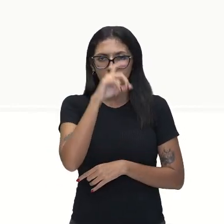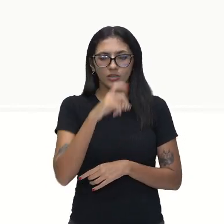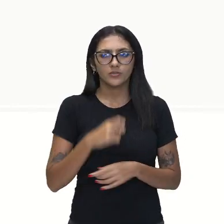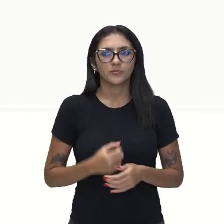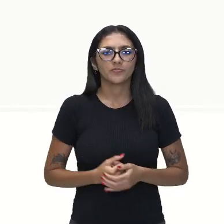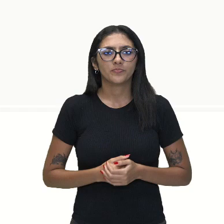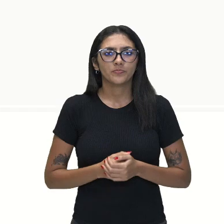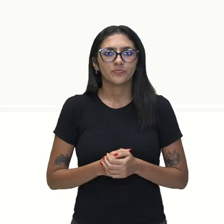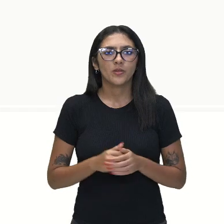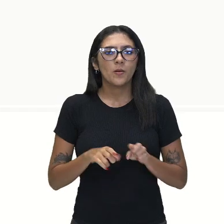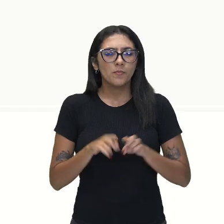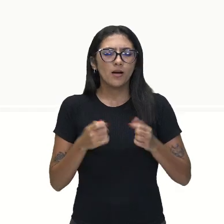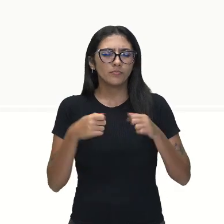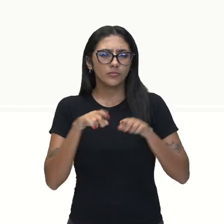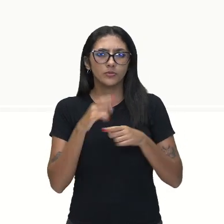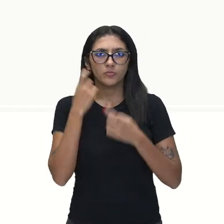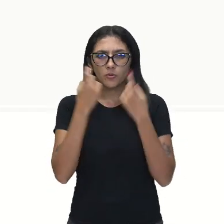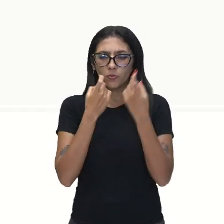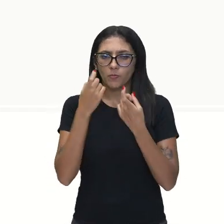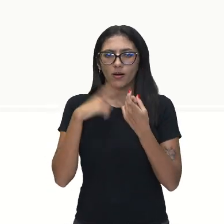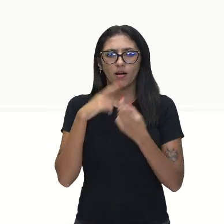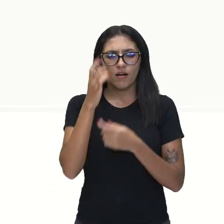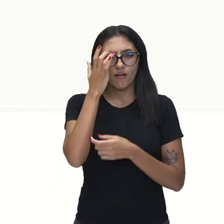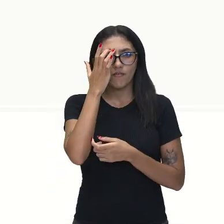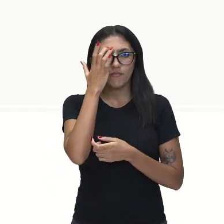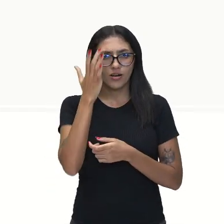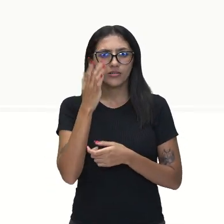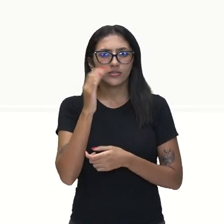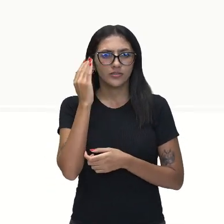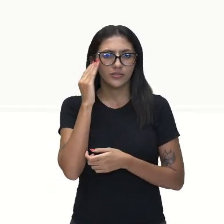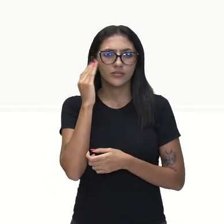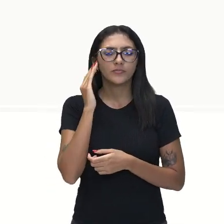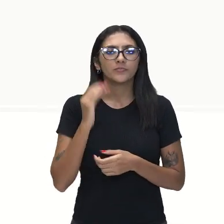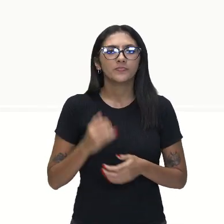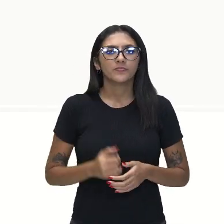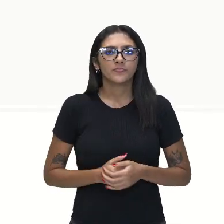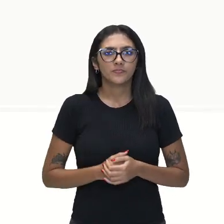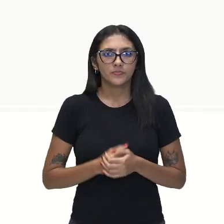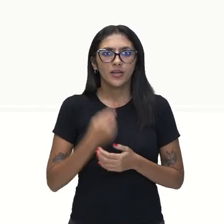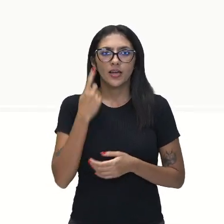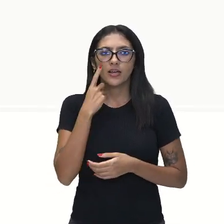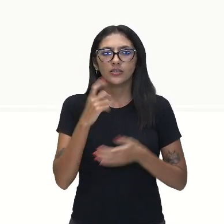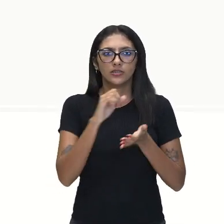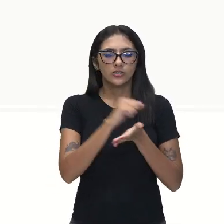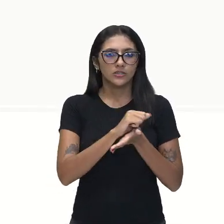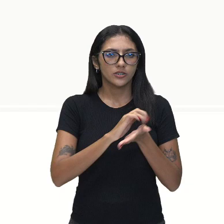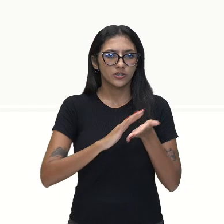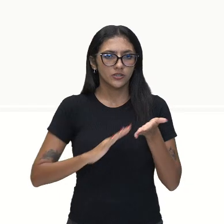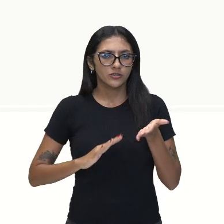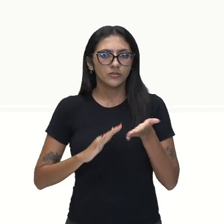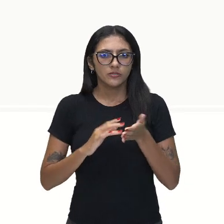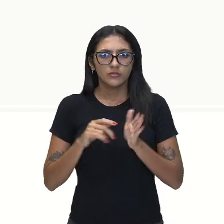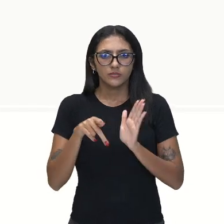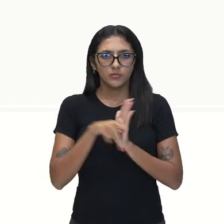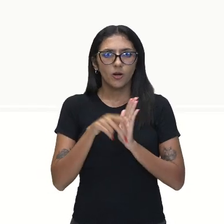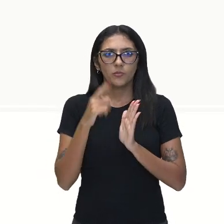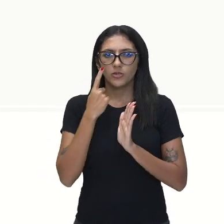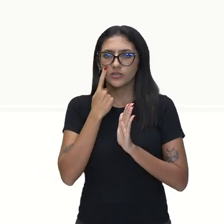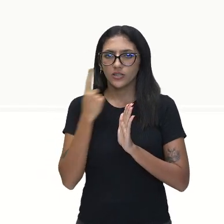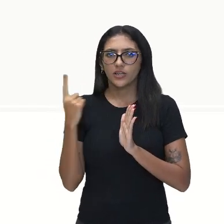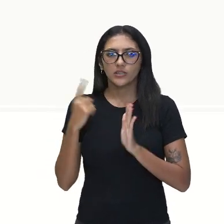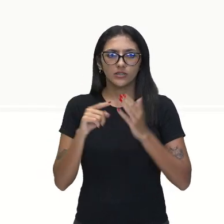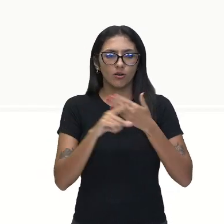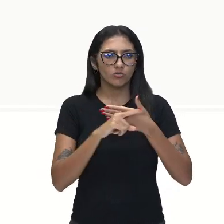preocupe, é fácil, vocês vão entender, não tem mistério nenhum. Essas questões foram tiradas desse autor